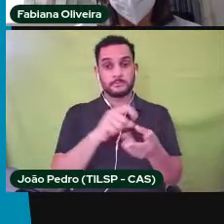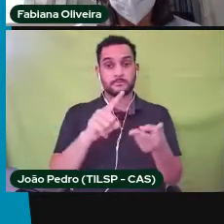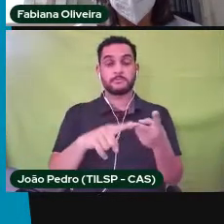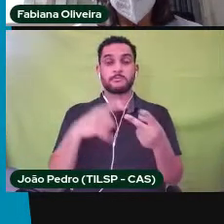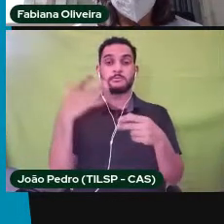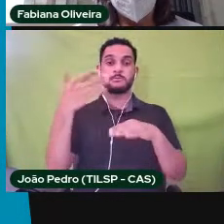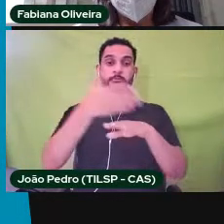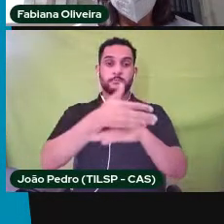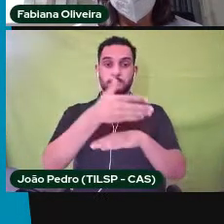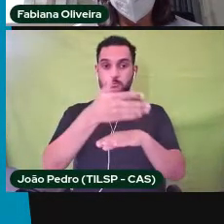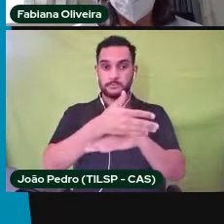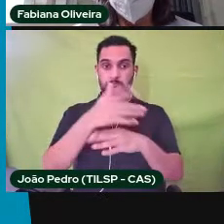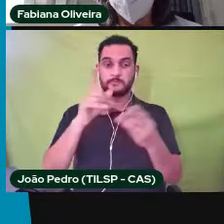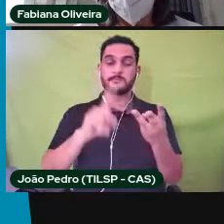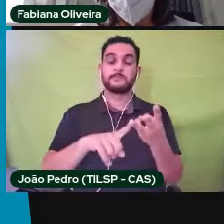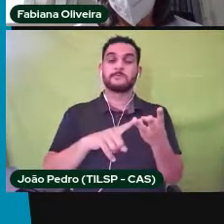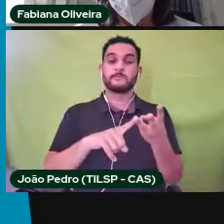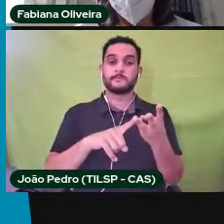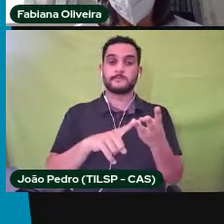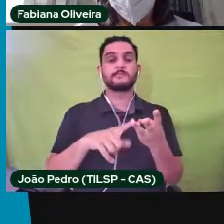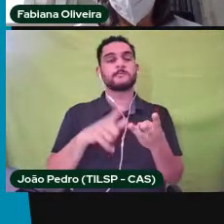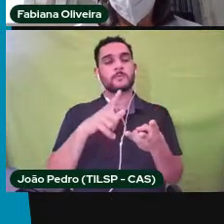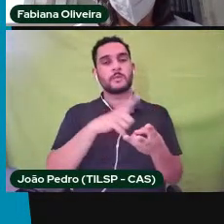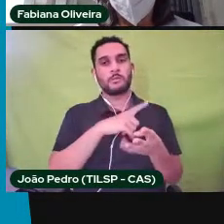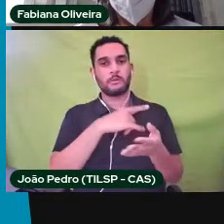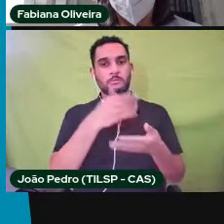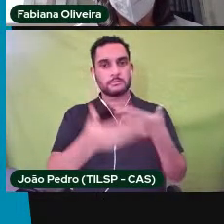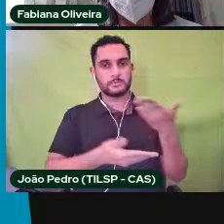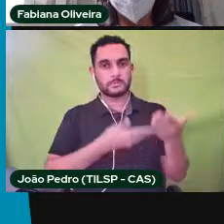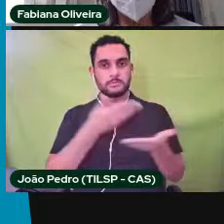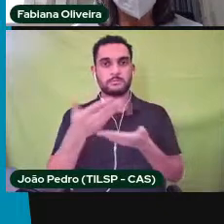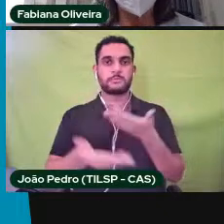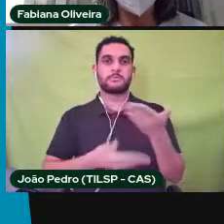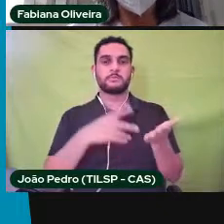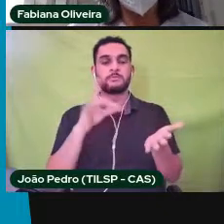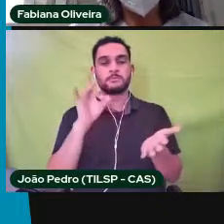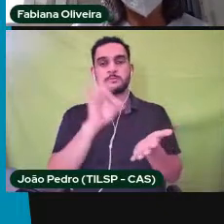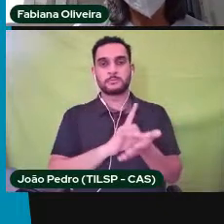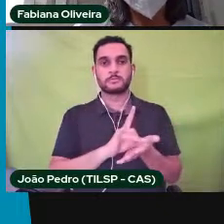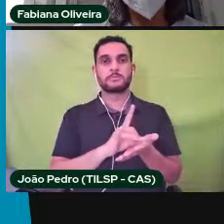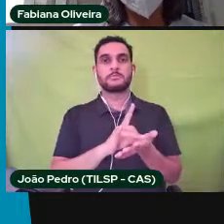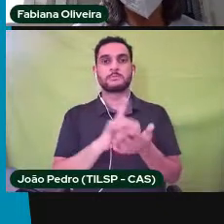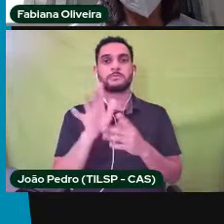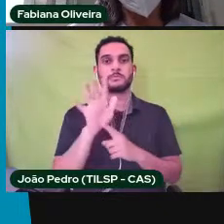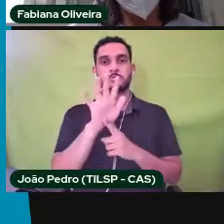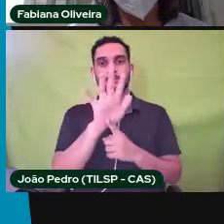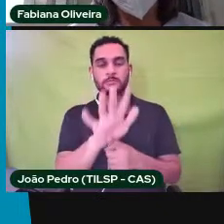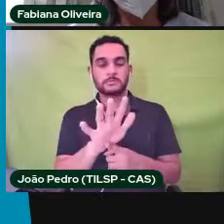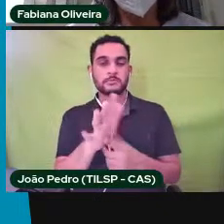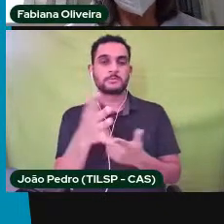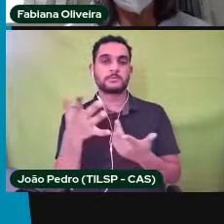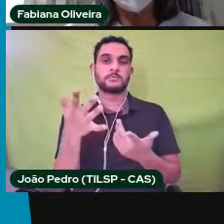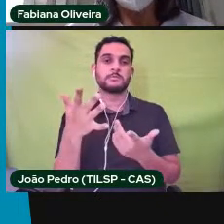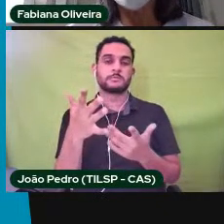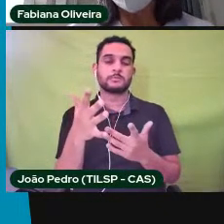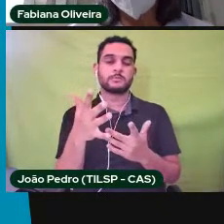frequentar, participar de verdade, apresentando seus depoimentos, as